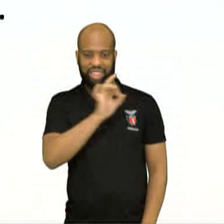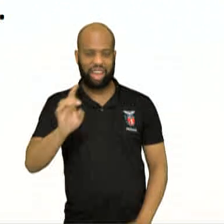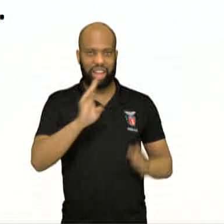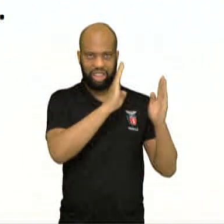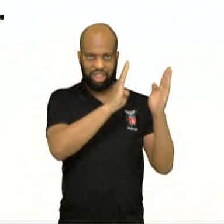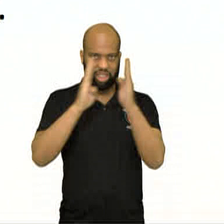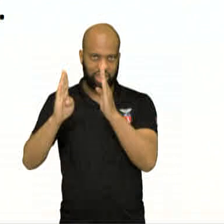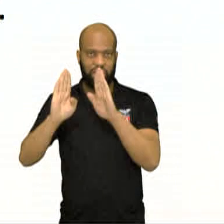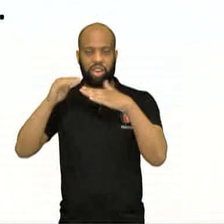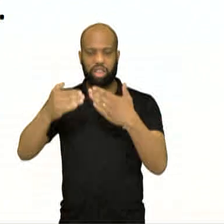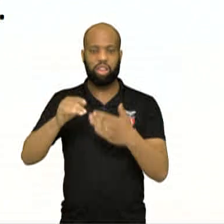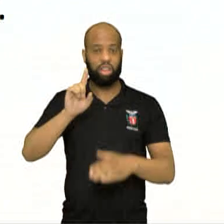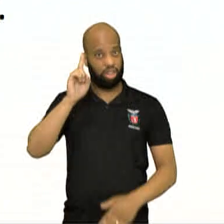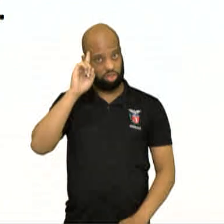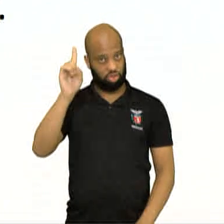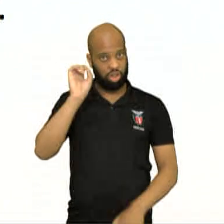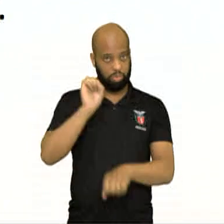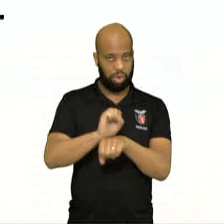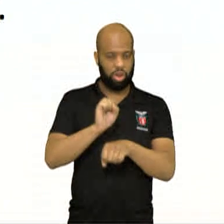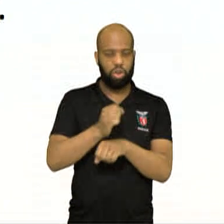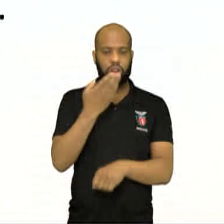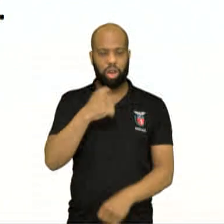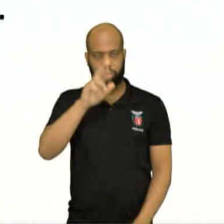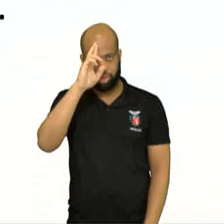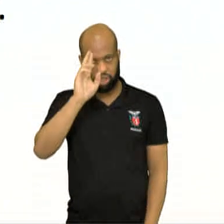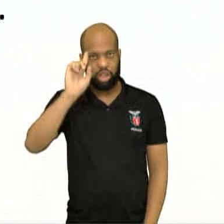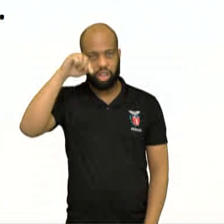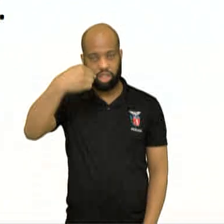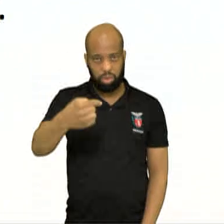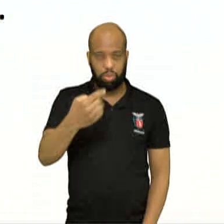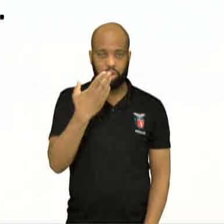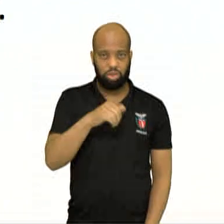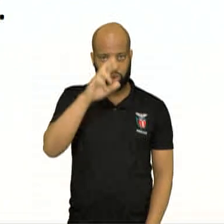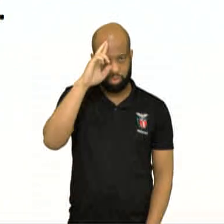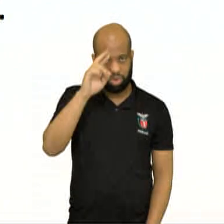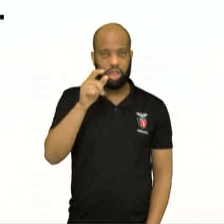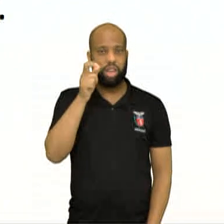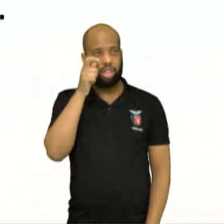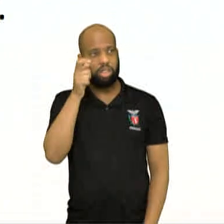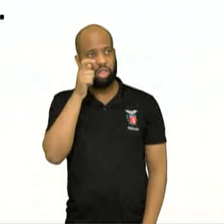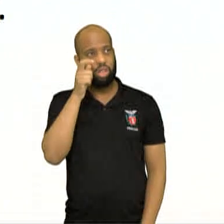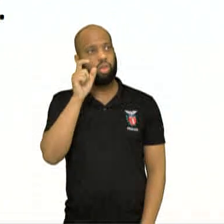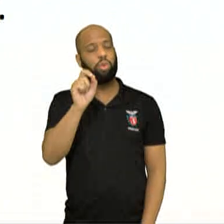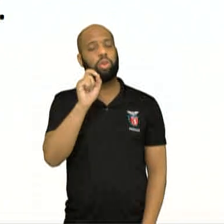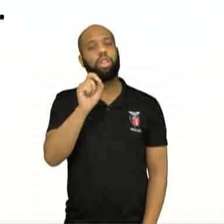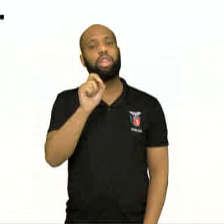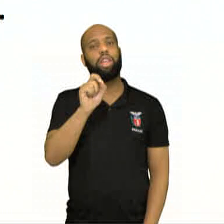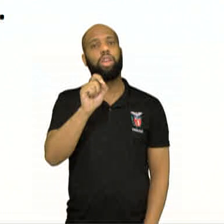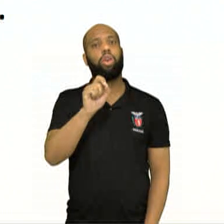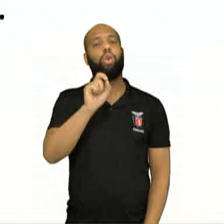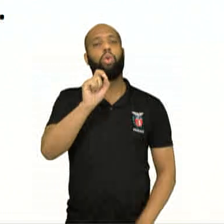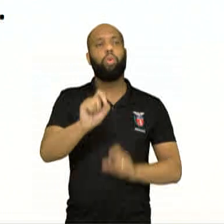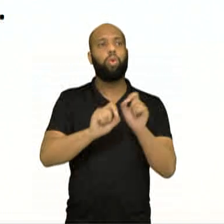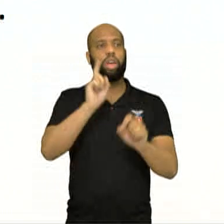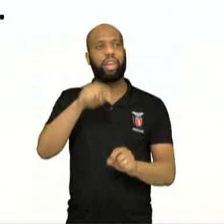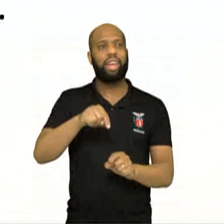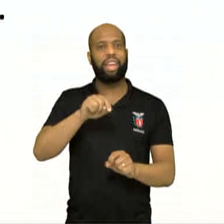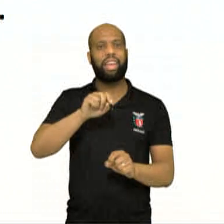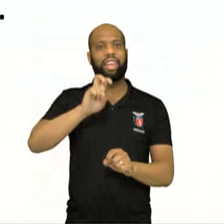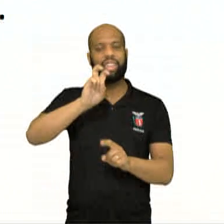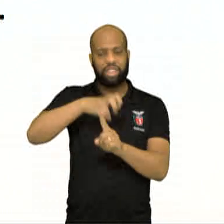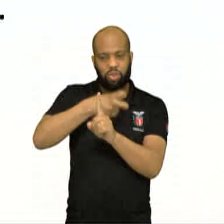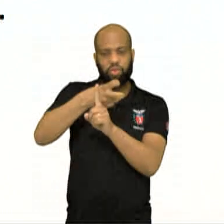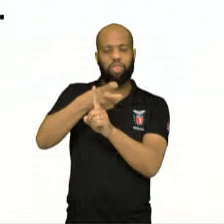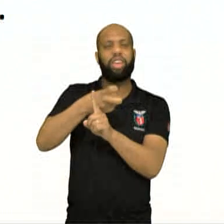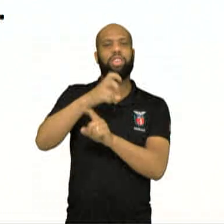capítulos, elas deram uma pausa para almoçar e depois do almoço assistiram o quíntuplo de capítulos